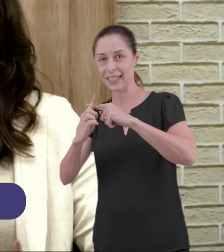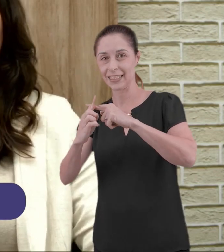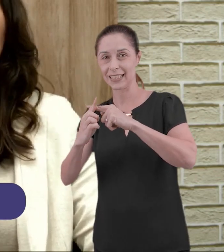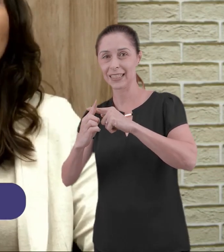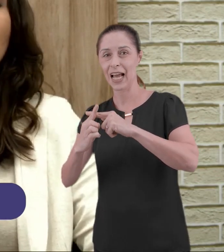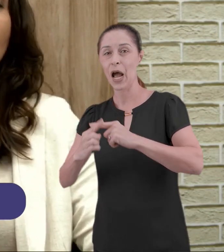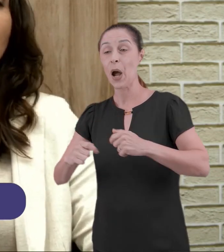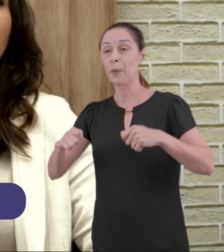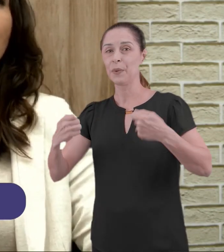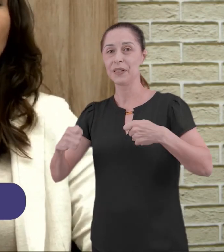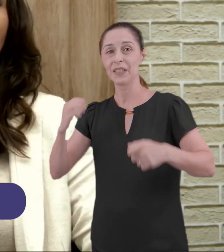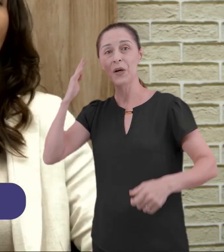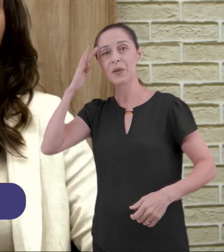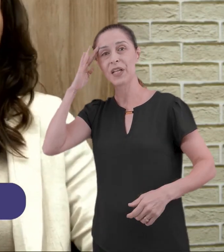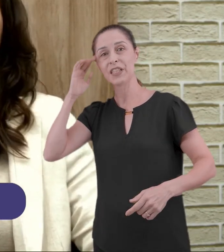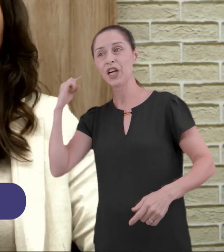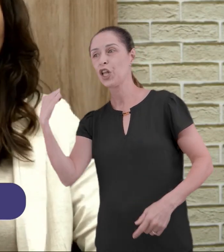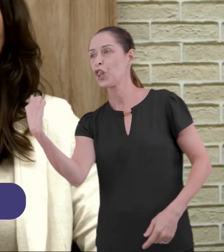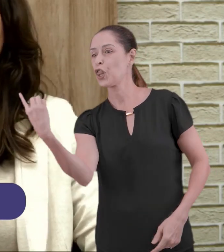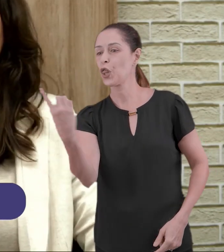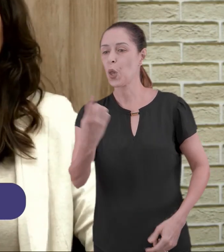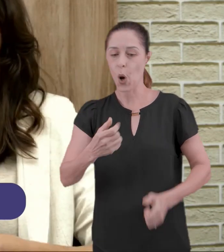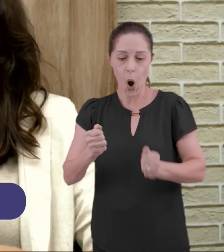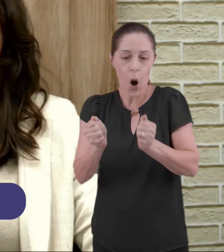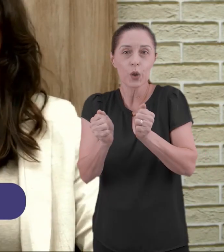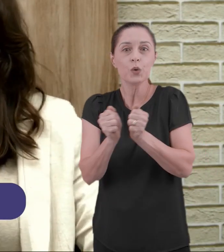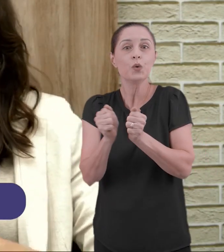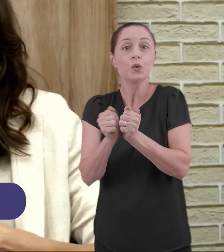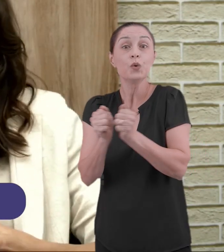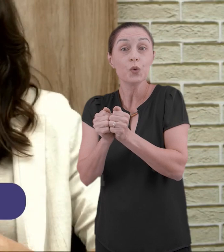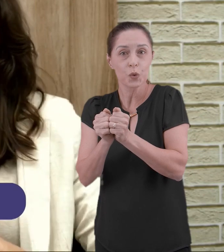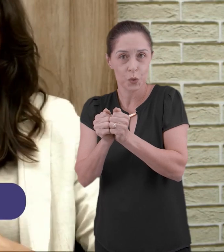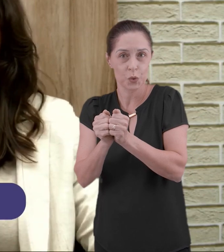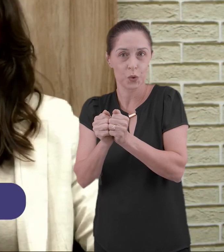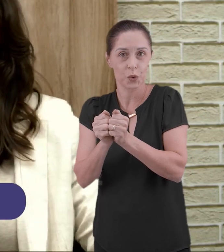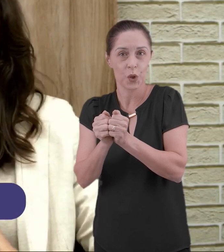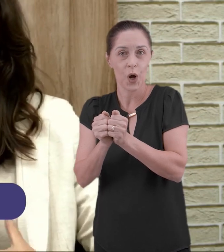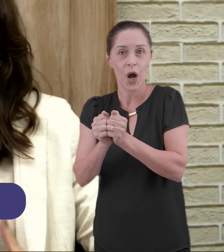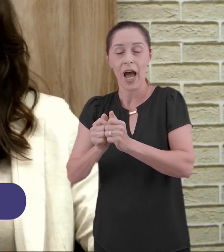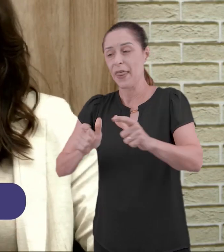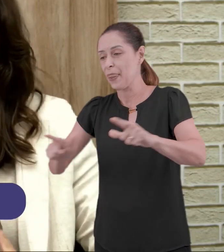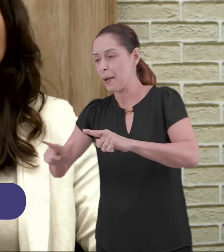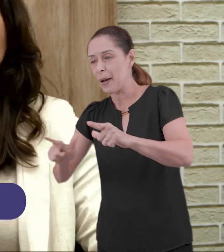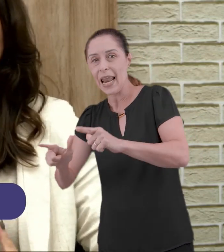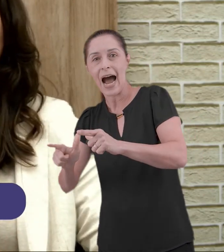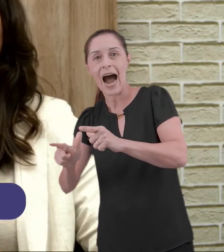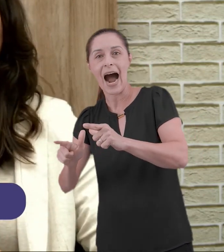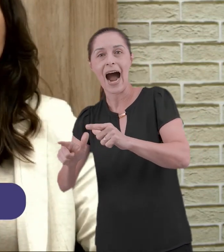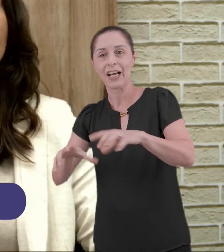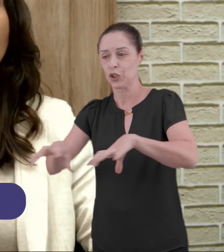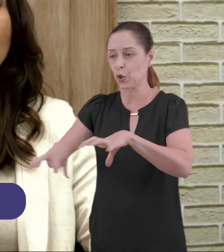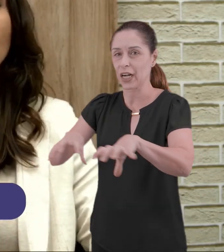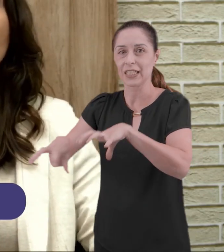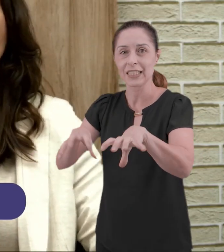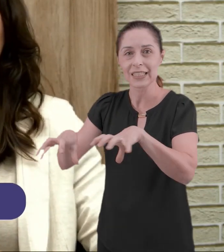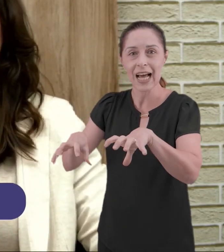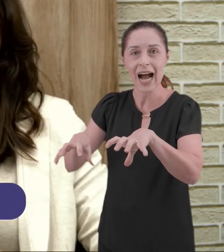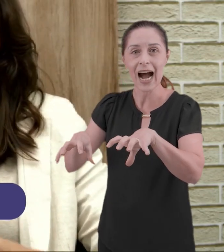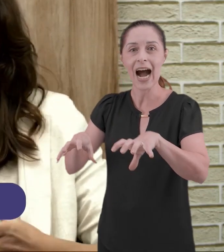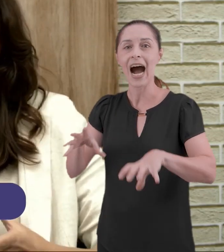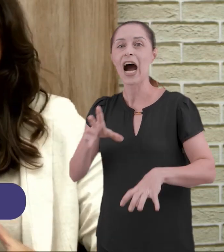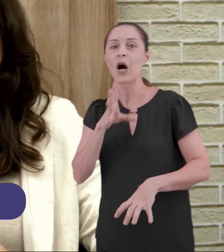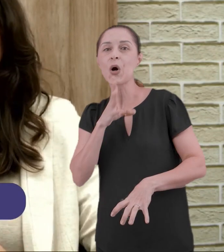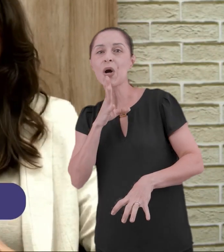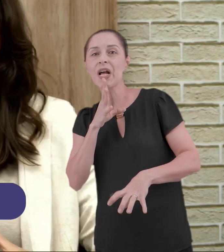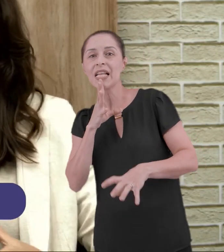o acolhimento não é uma função do pastor ou uma função de 3, 4 pessoas que estejam engajadas em algum ministério